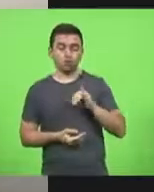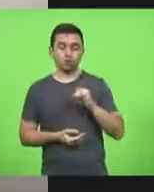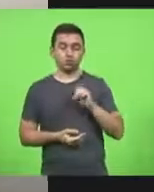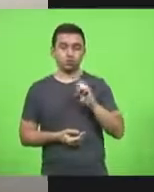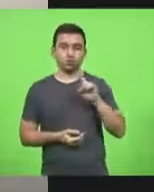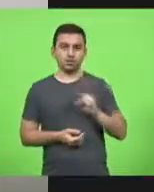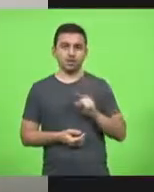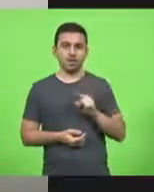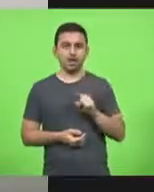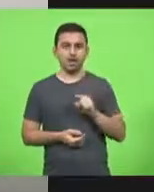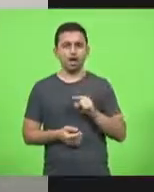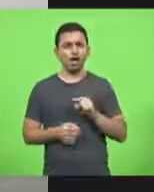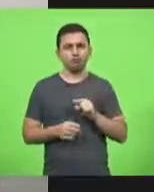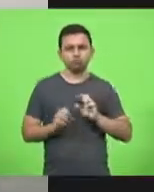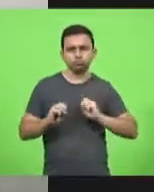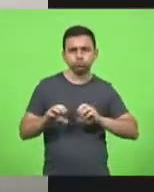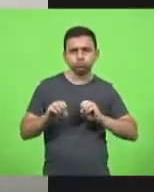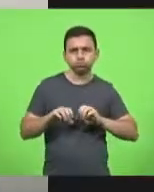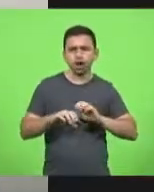despertar reflexões,